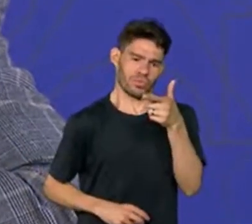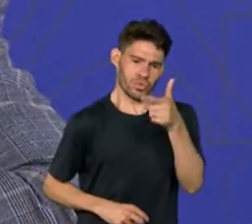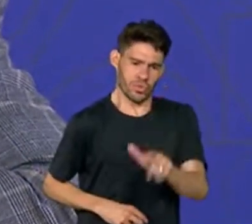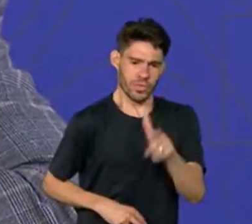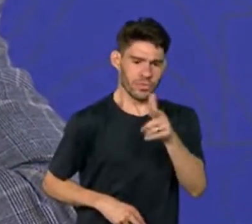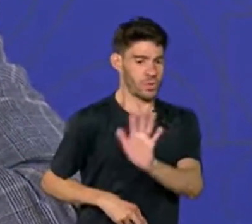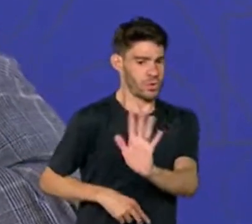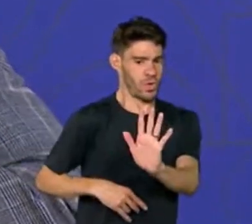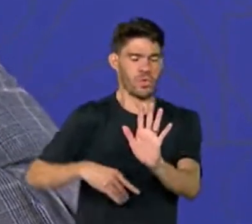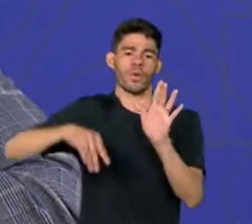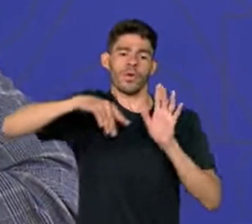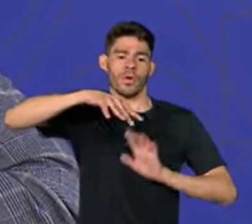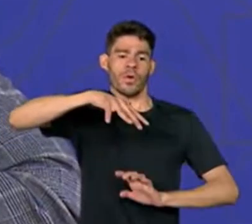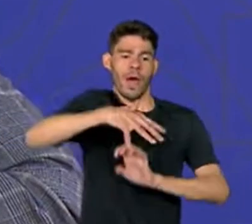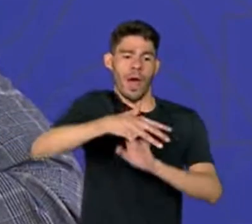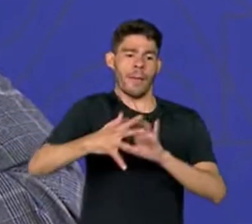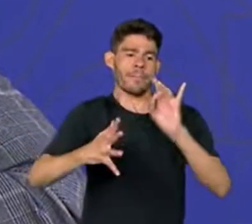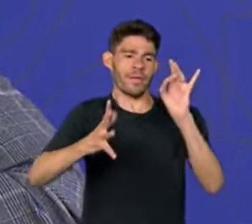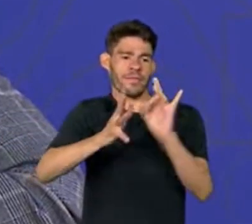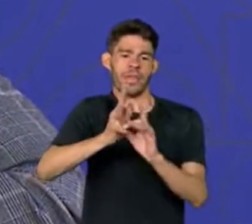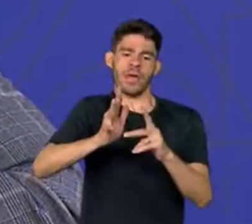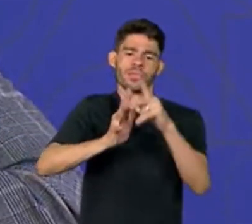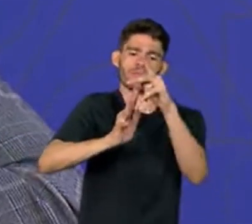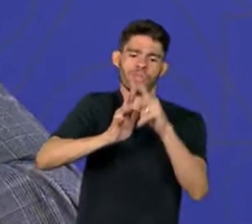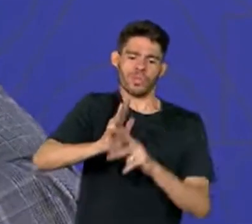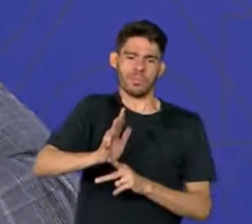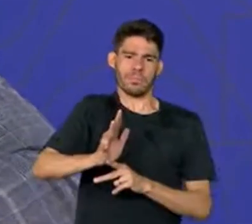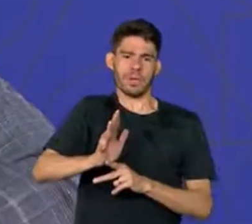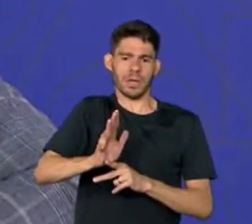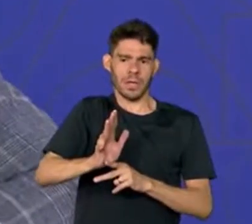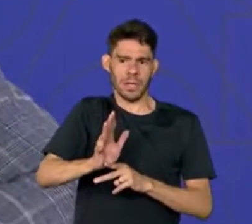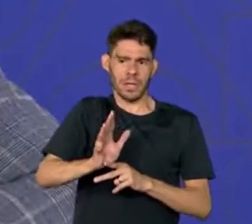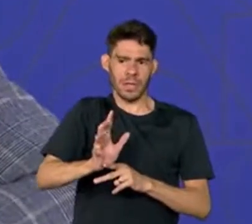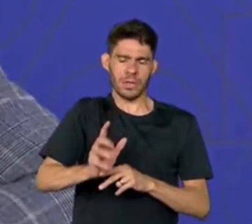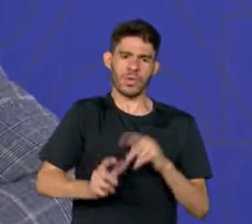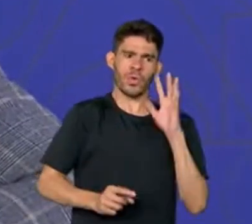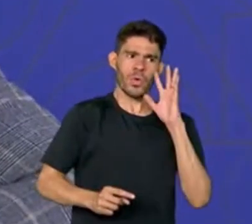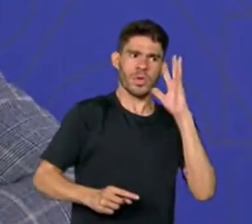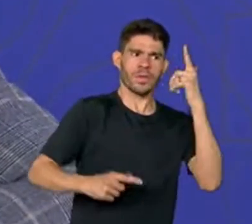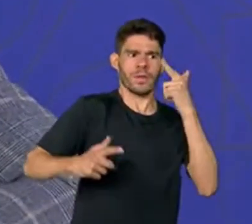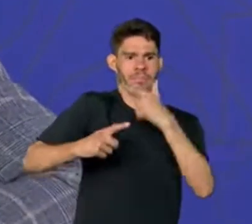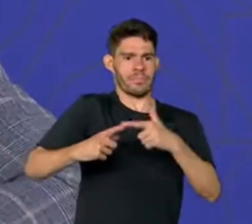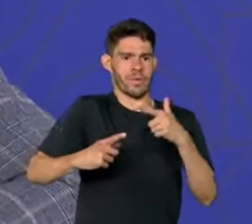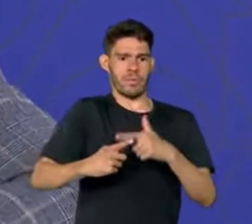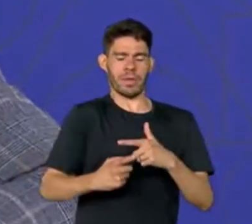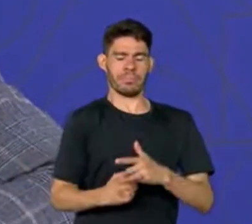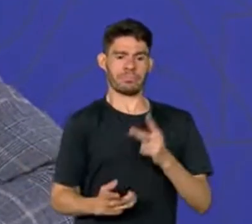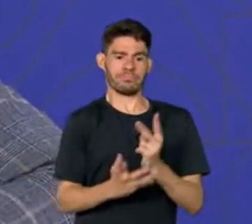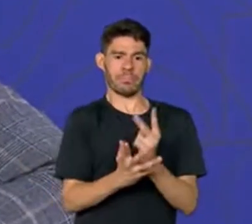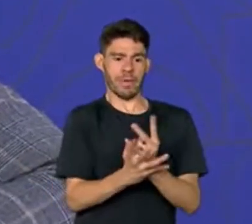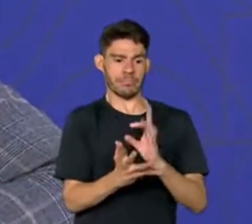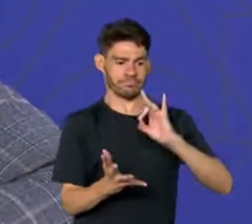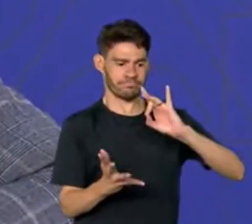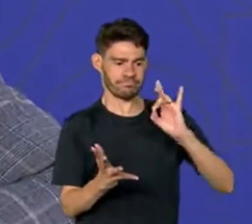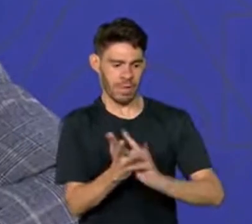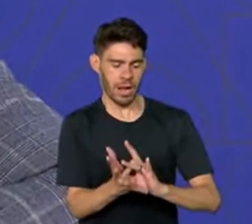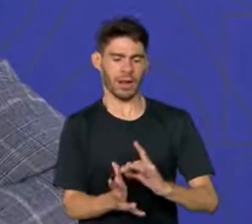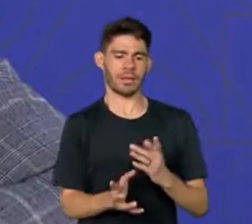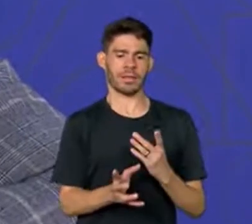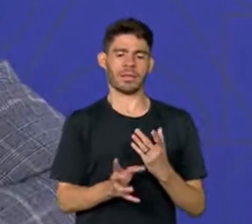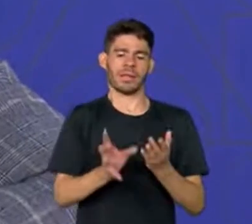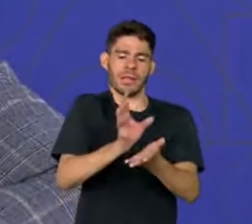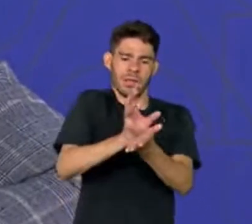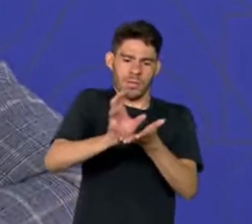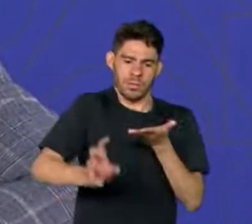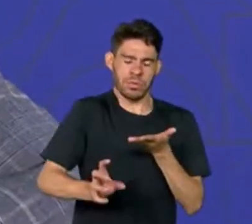empresa construa um plano de contingência eficiente, efetivo, faça os